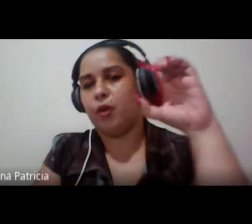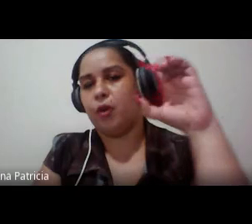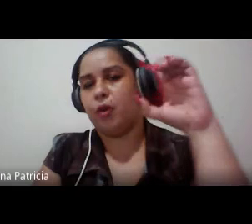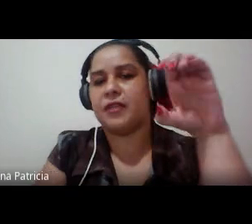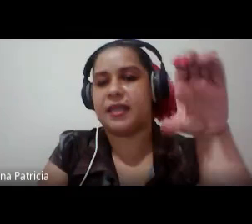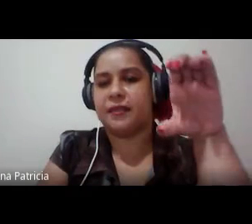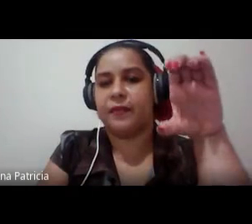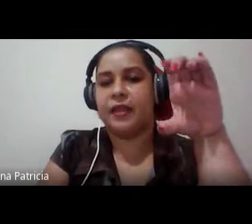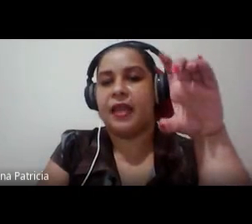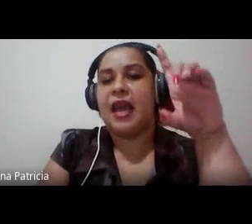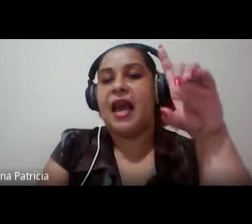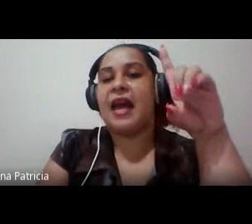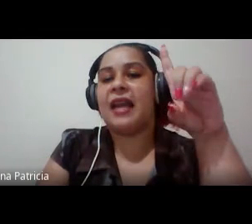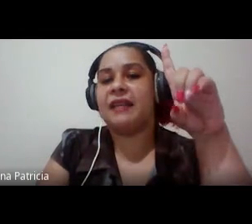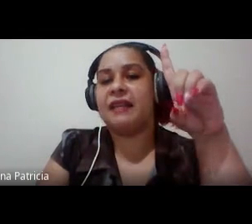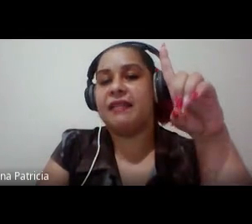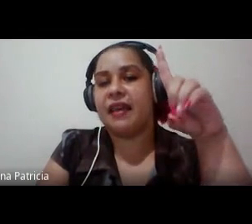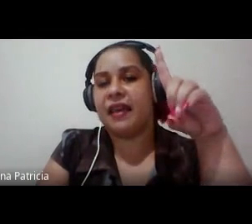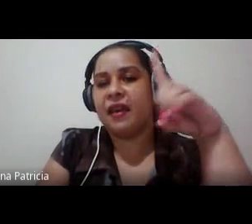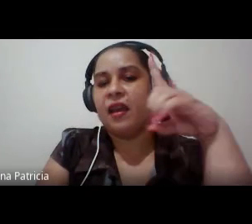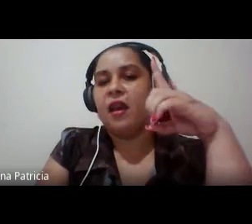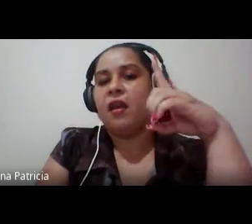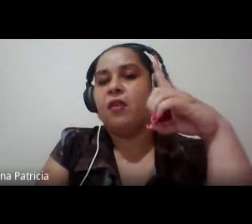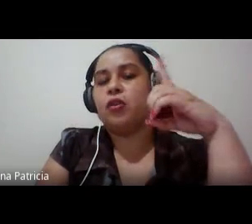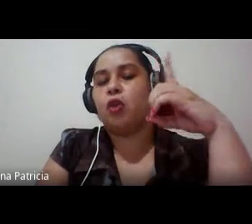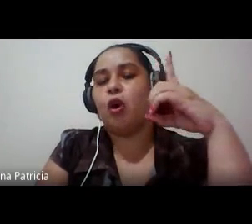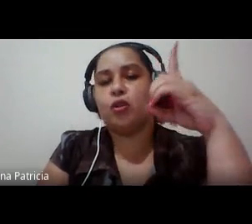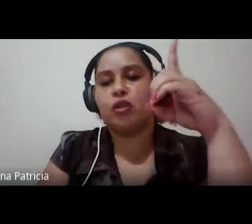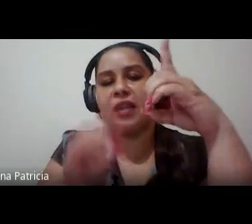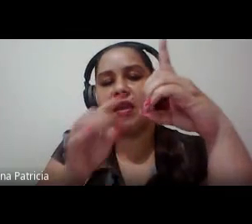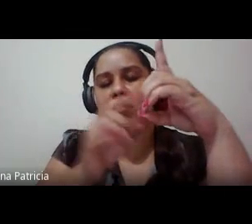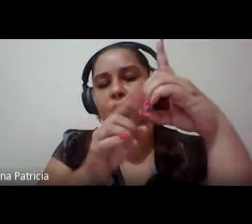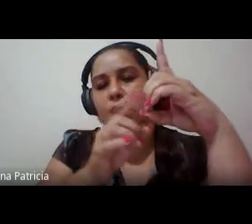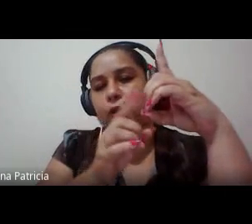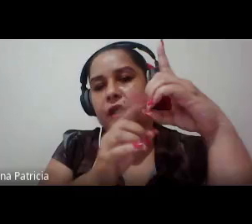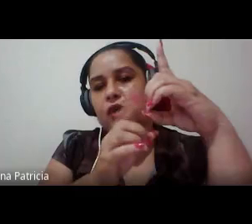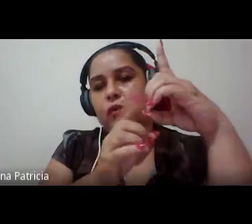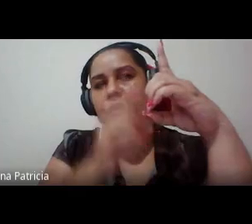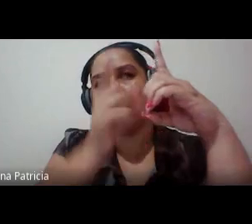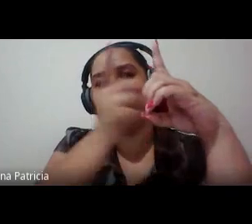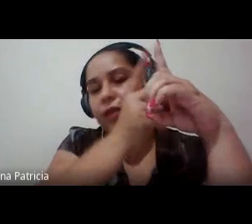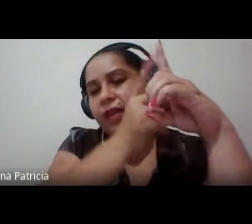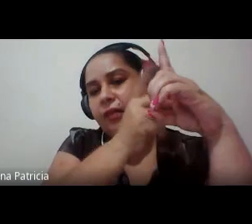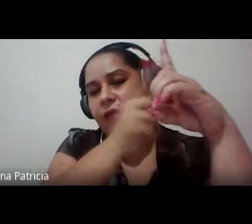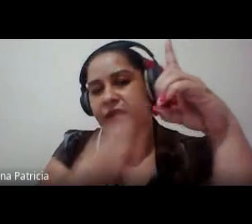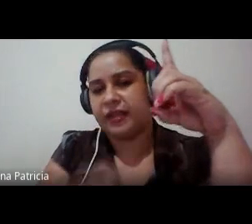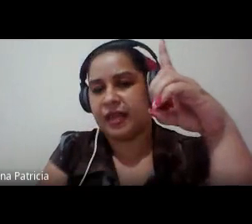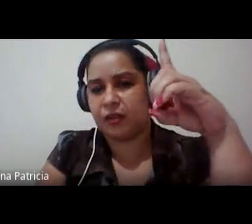já a vocês. A letra D, todos os dedinhos com as pontinhas juntas, só o